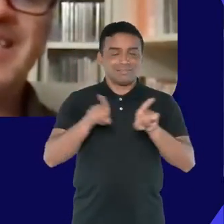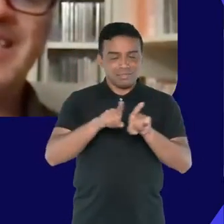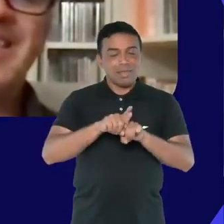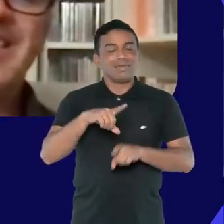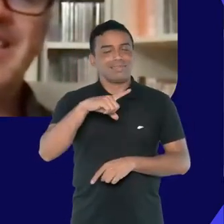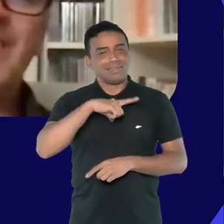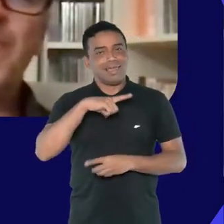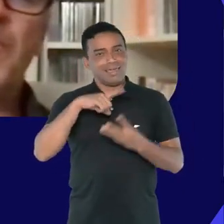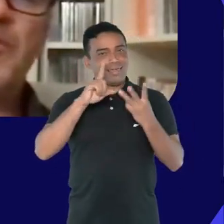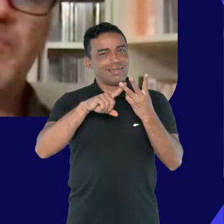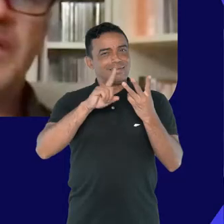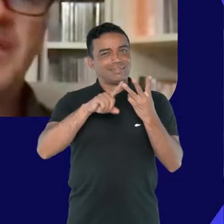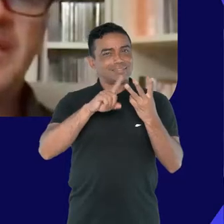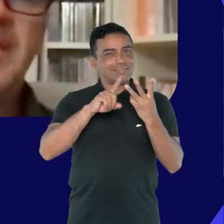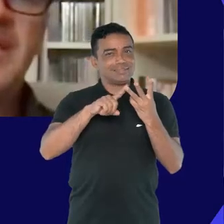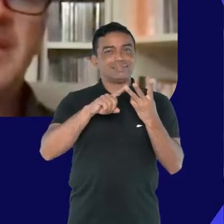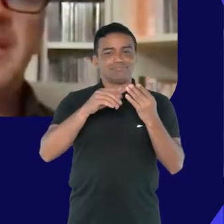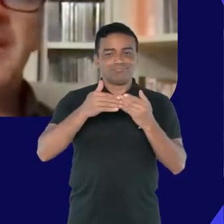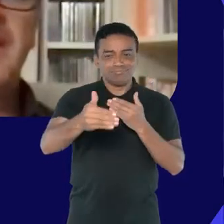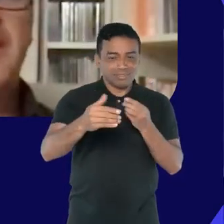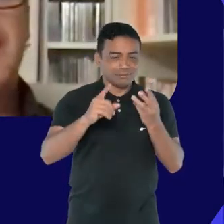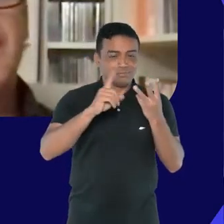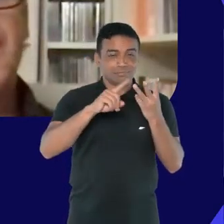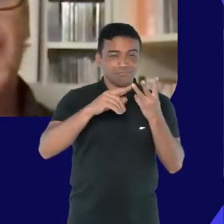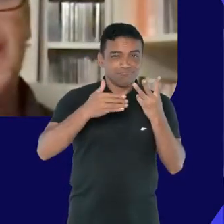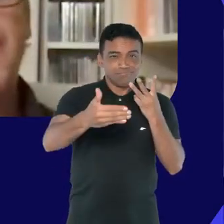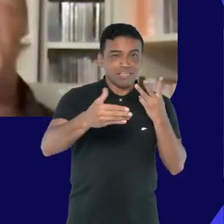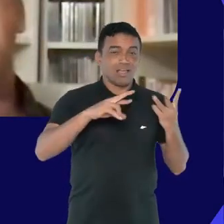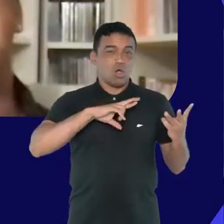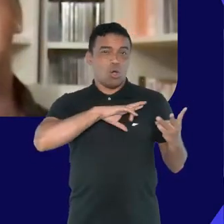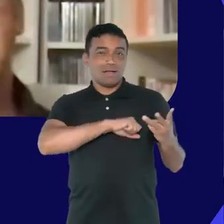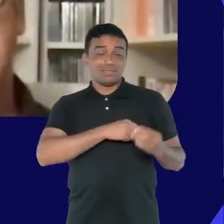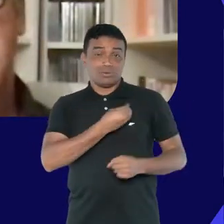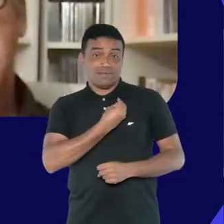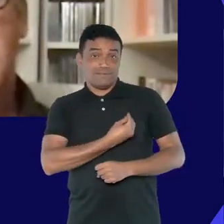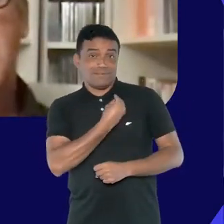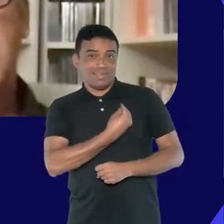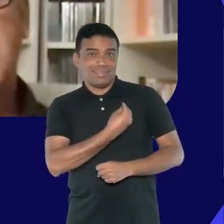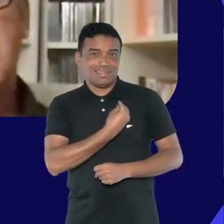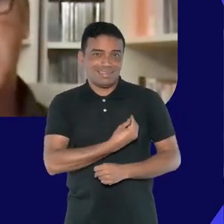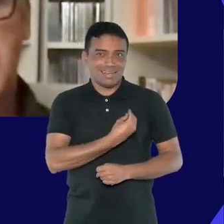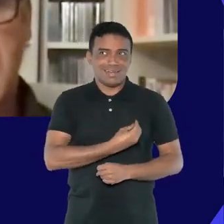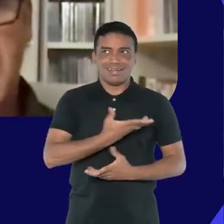tem um ponto de partida de vidas